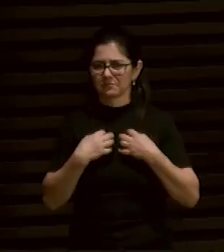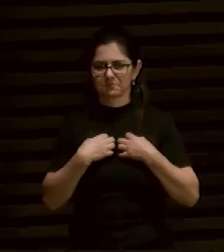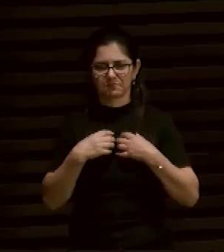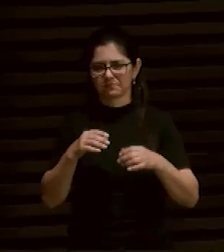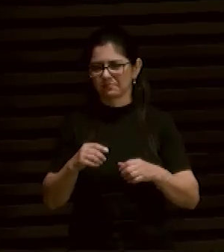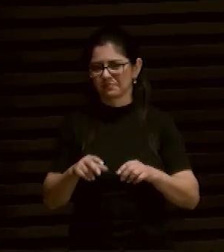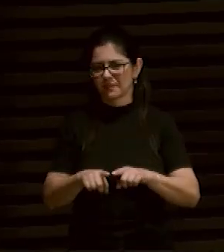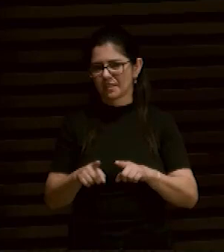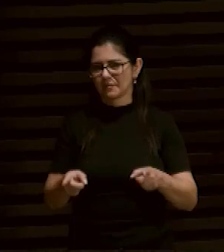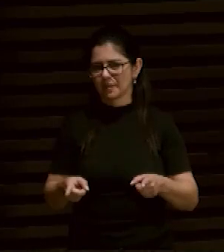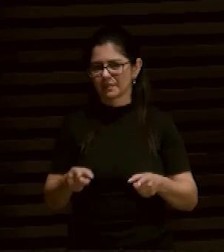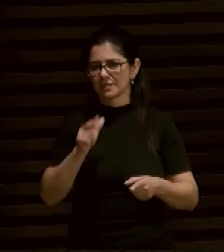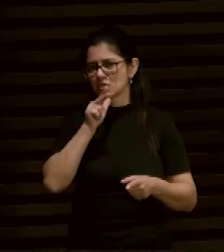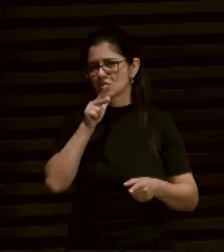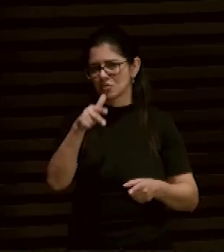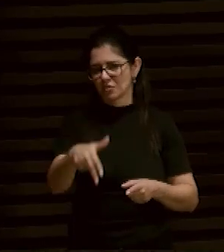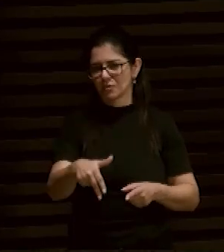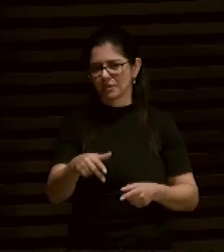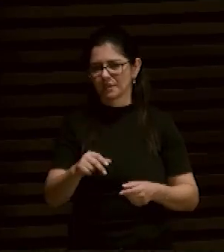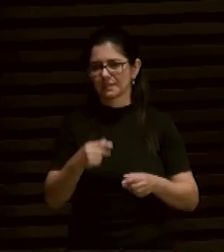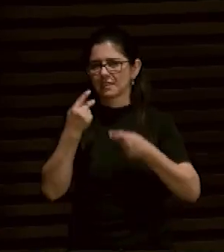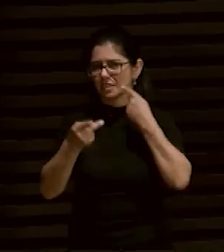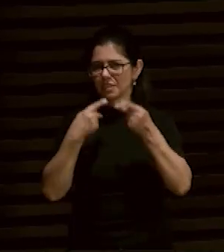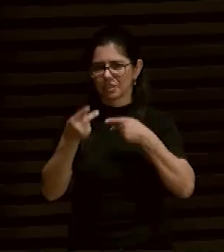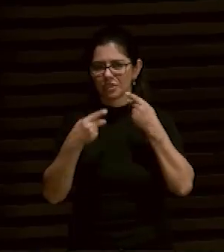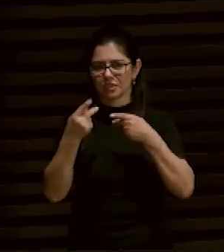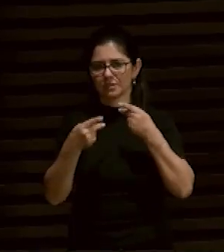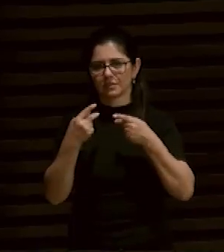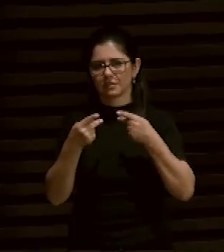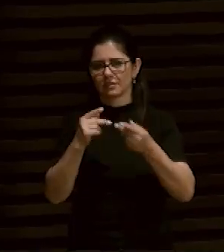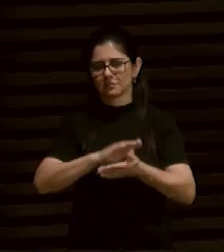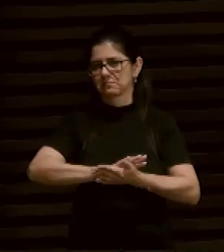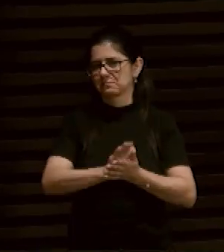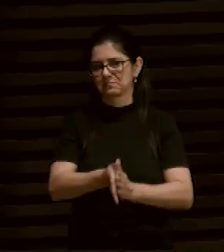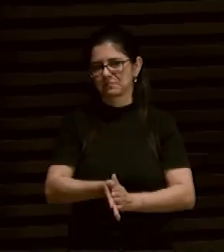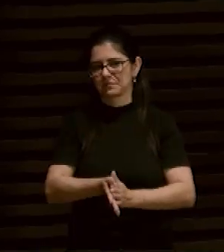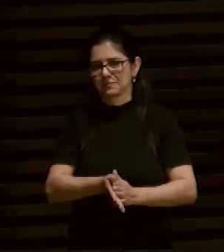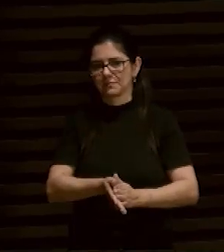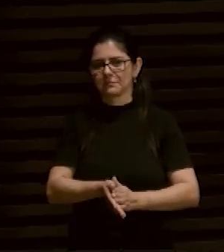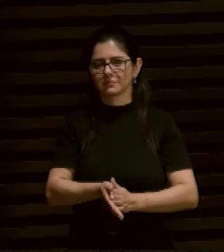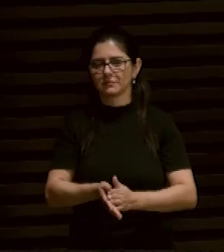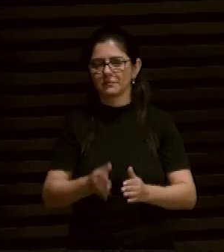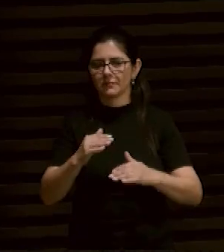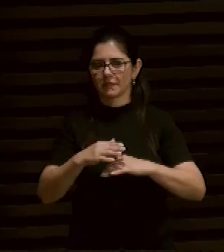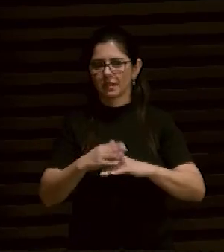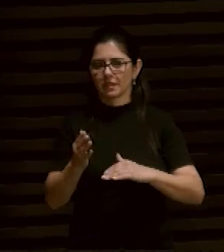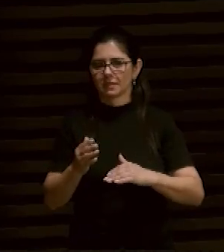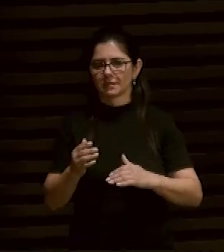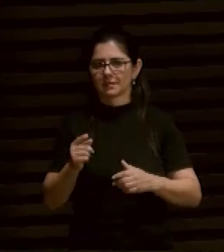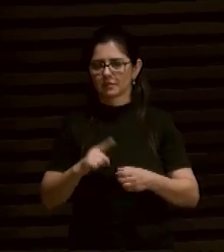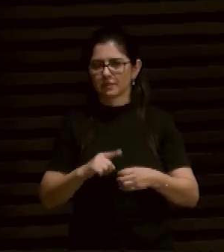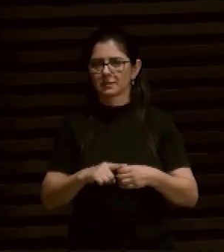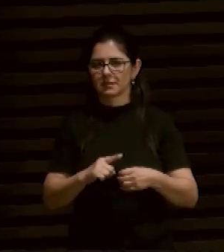de falar para eles daquela palavra de Deus, sobre a destruição que cairia sobre aquele povo, Deus os ensinou como que